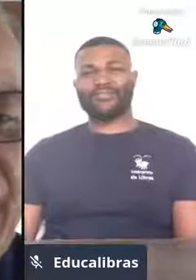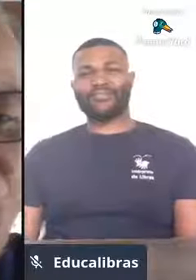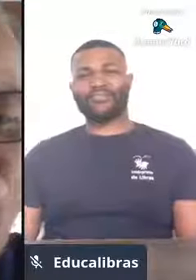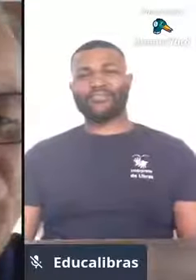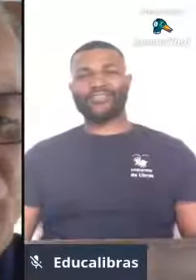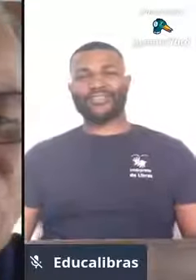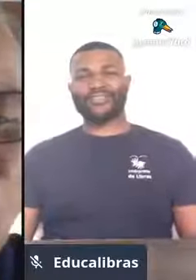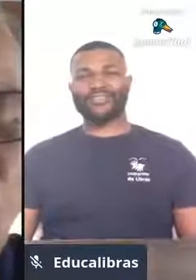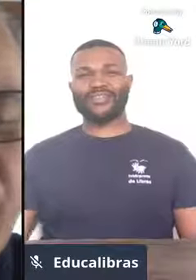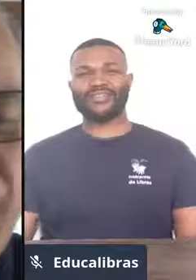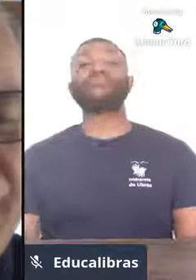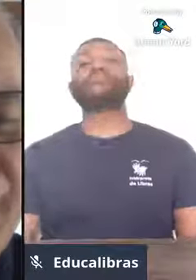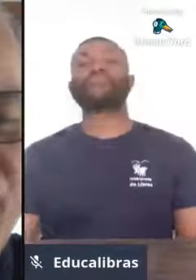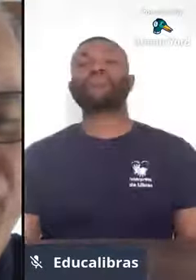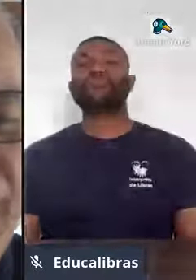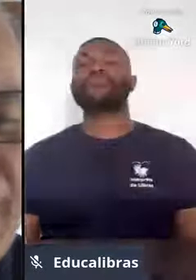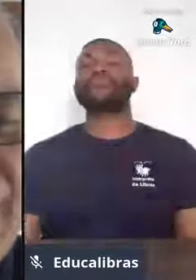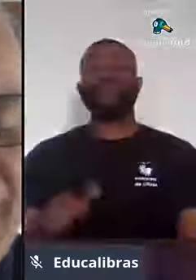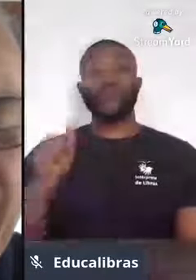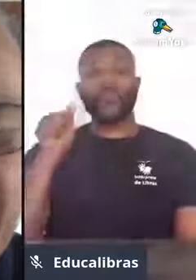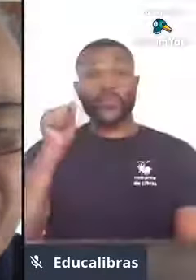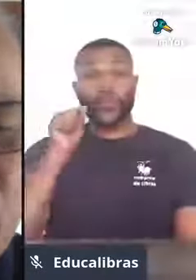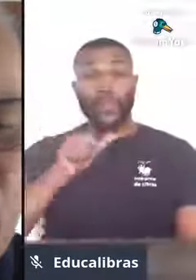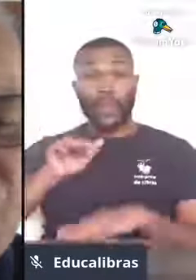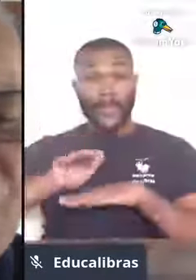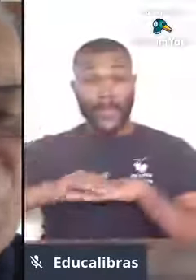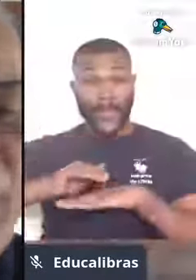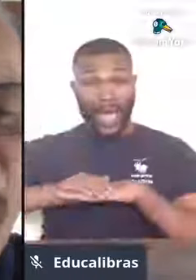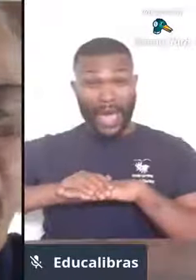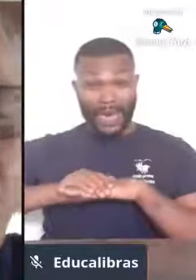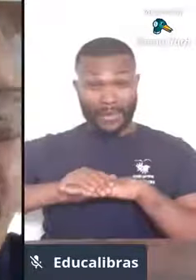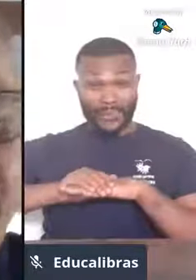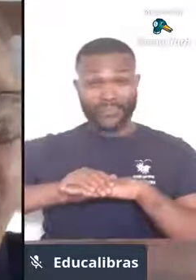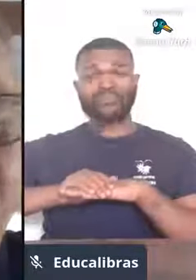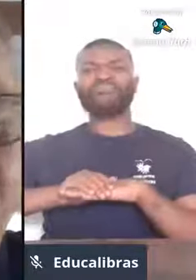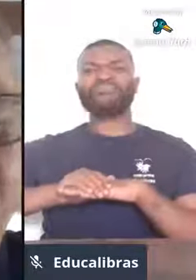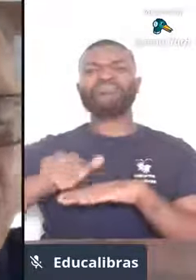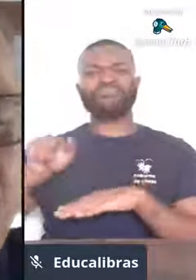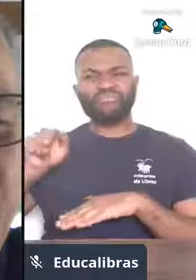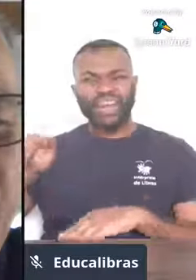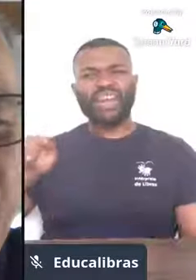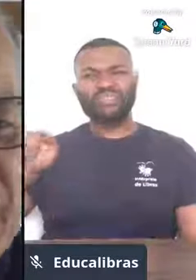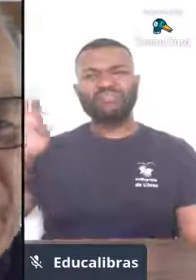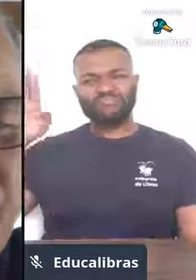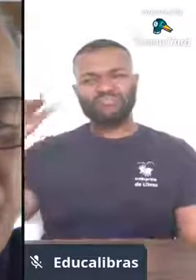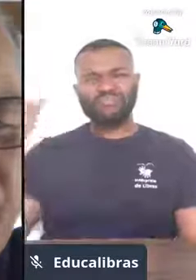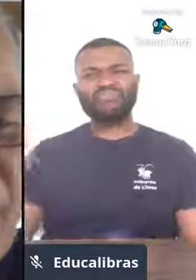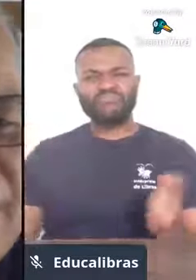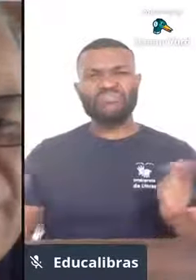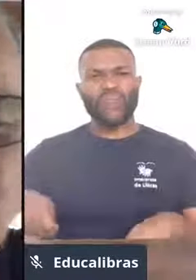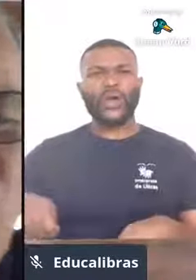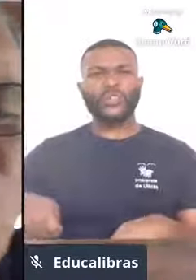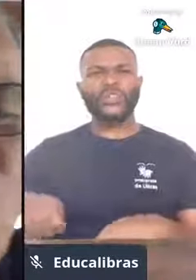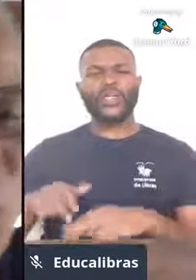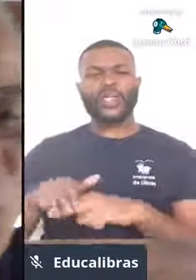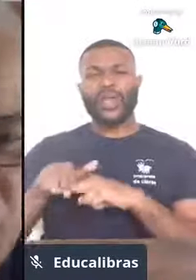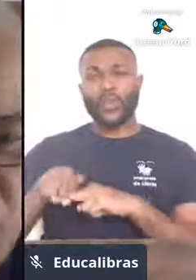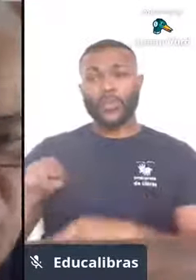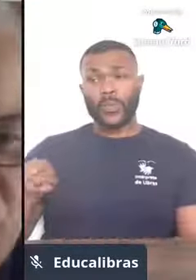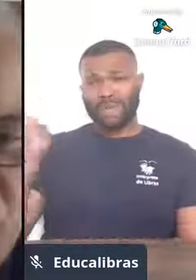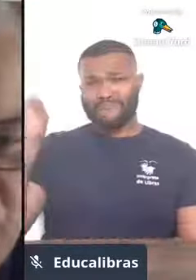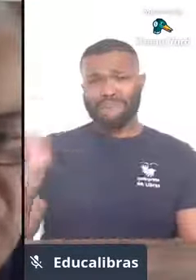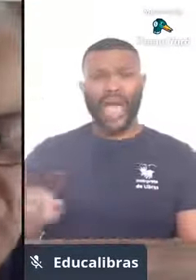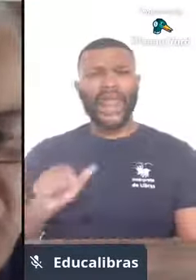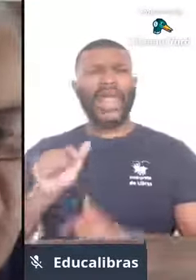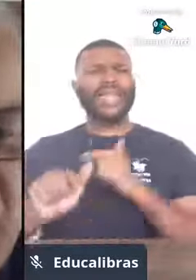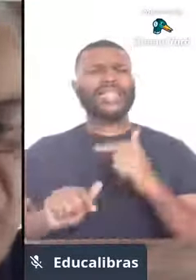É outra pessoa que também a gente pode tirar o chapéu, né? Porque fez muito pela